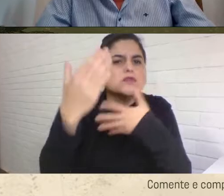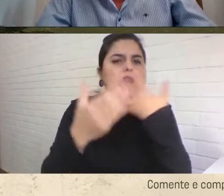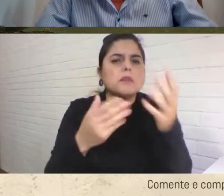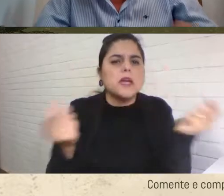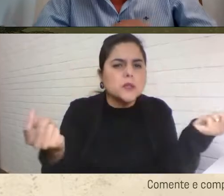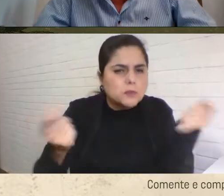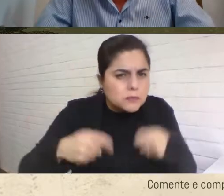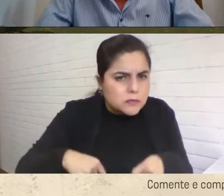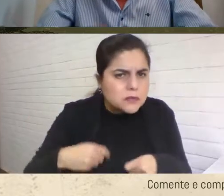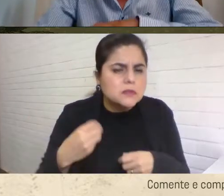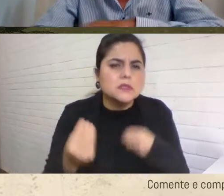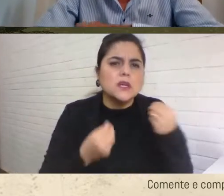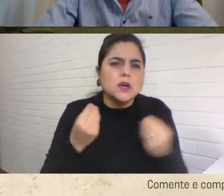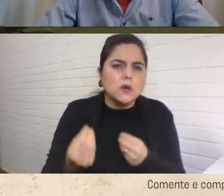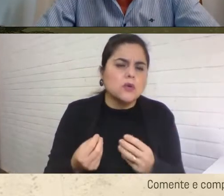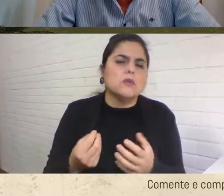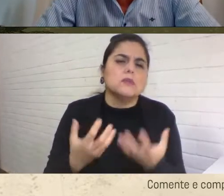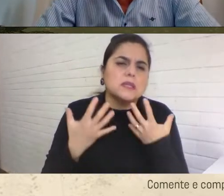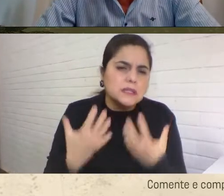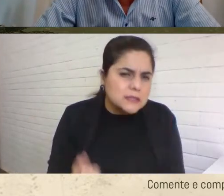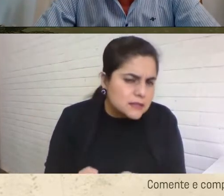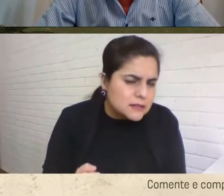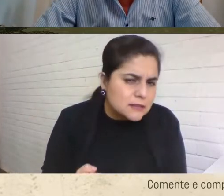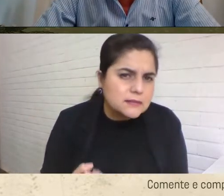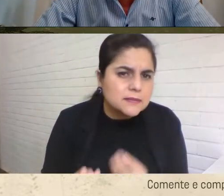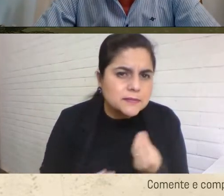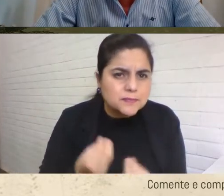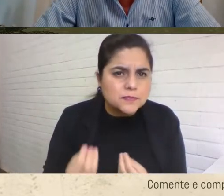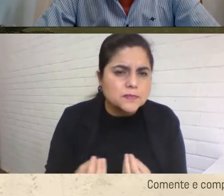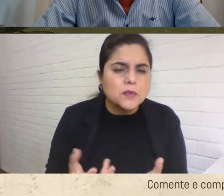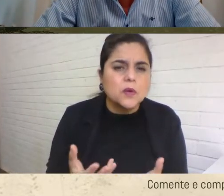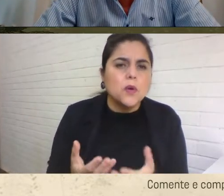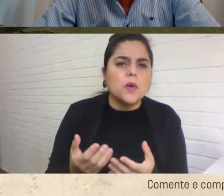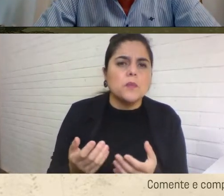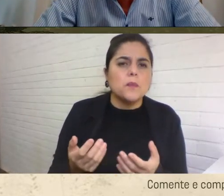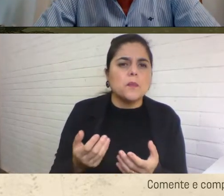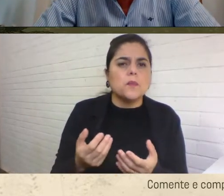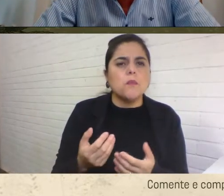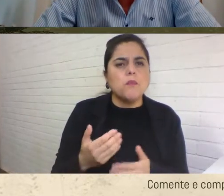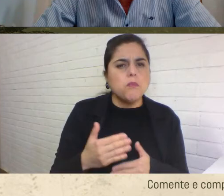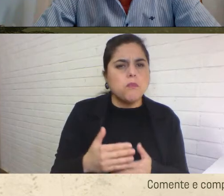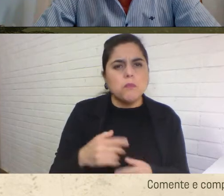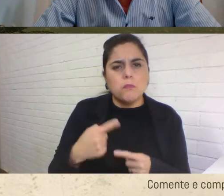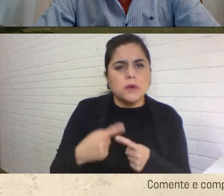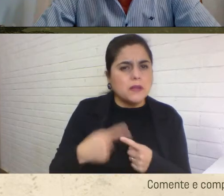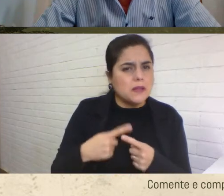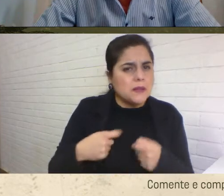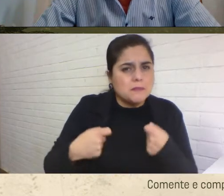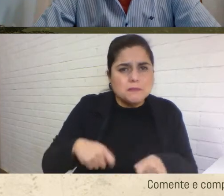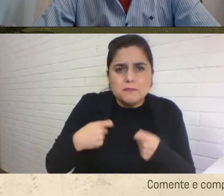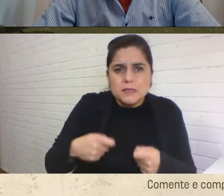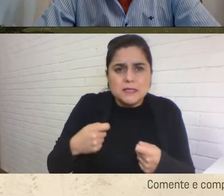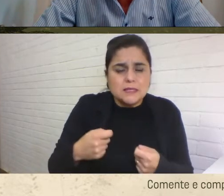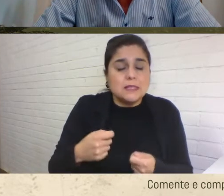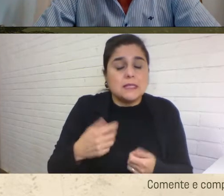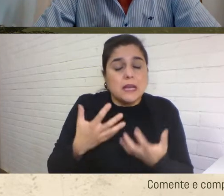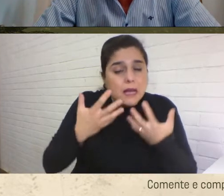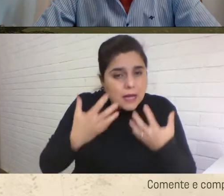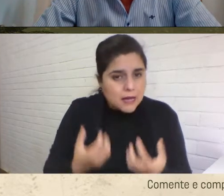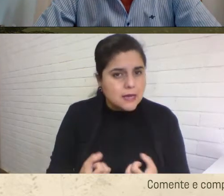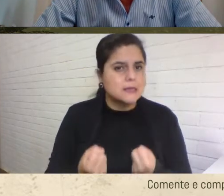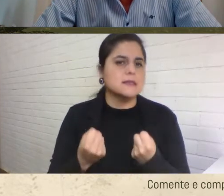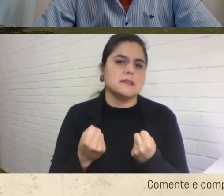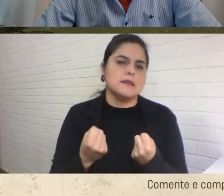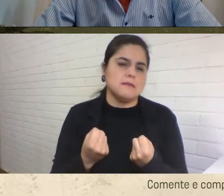de se autodeterminar, com a capacidade de desenvolver a resiliência, do que propriamente focados nas